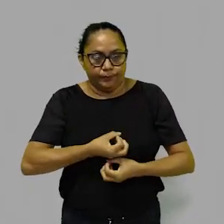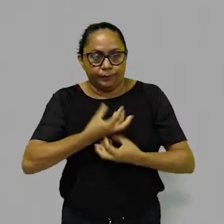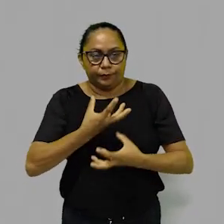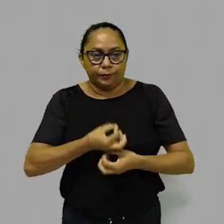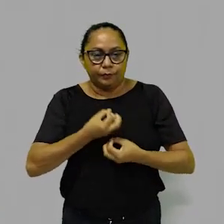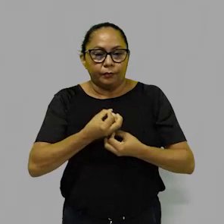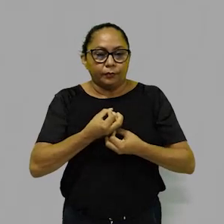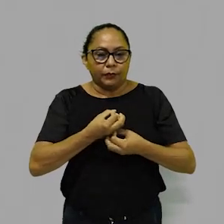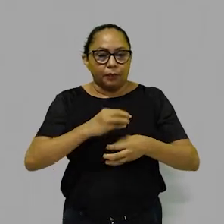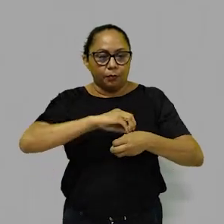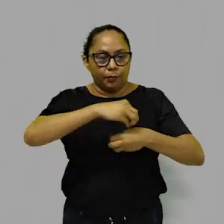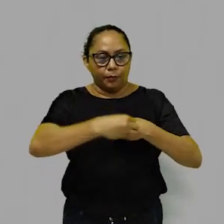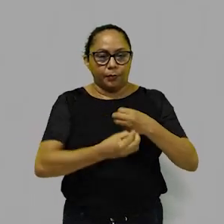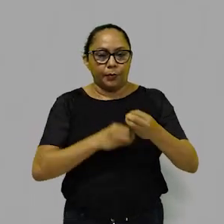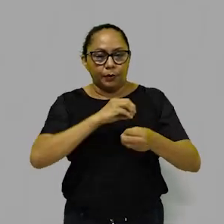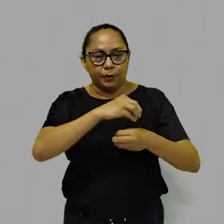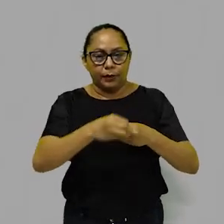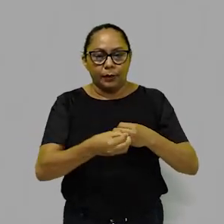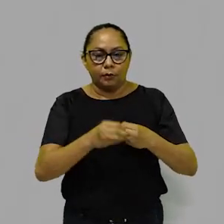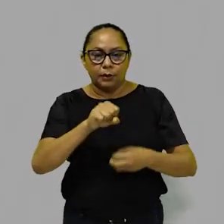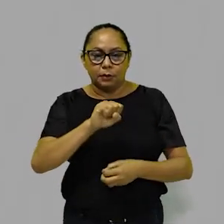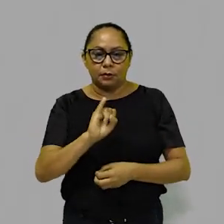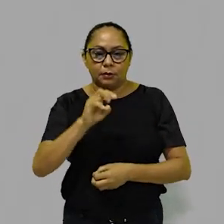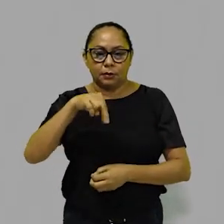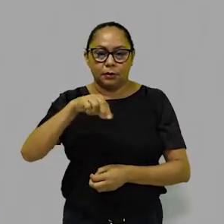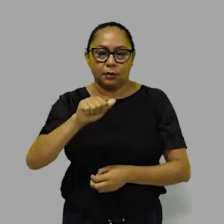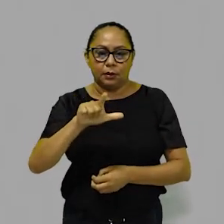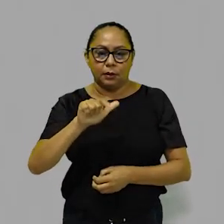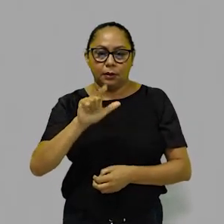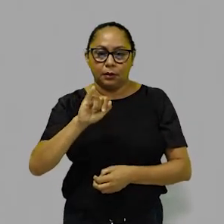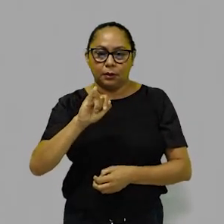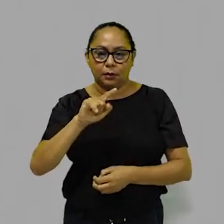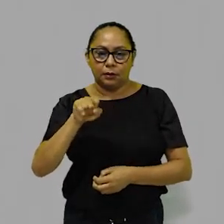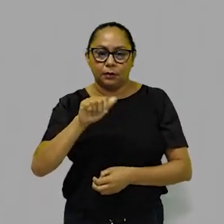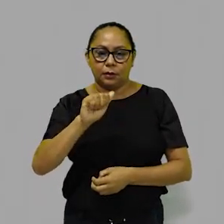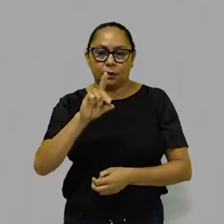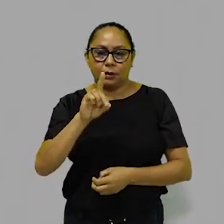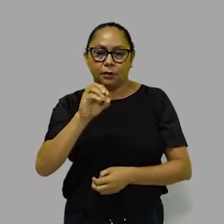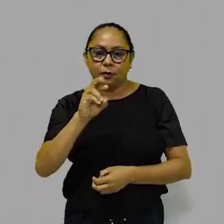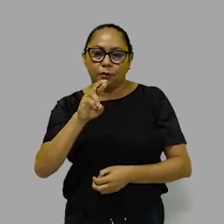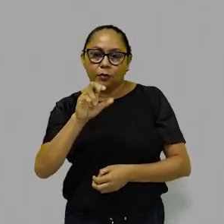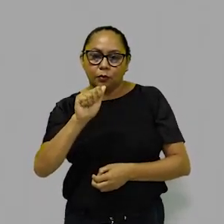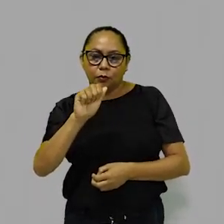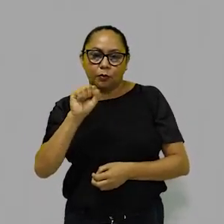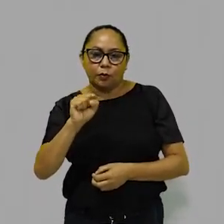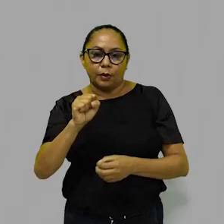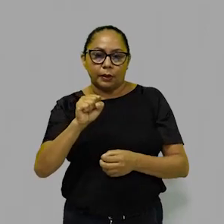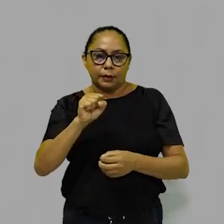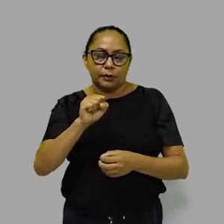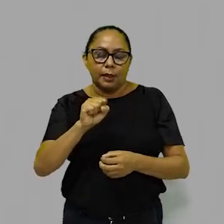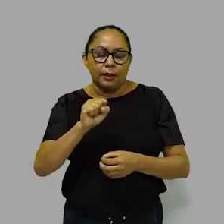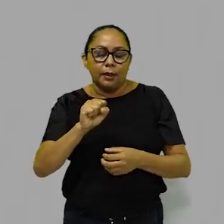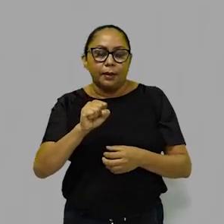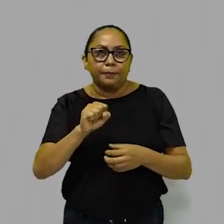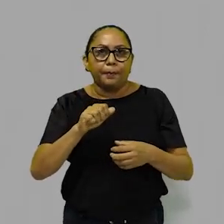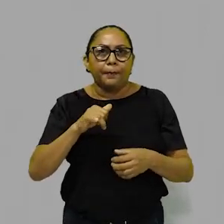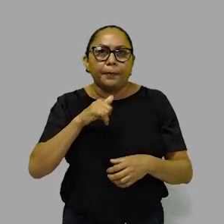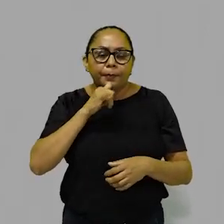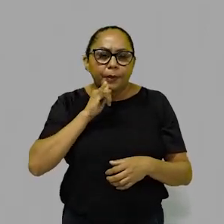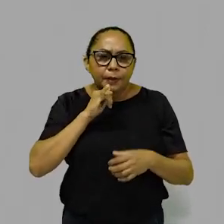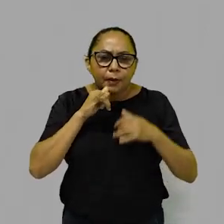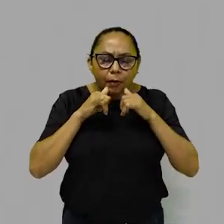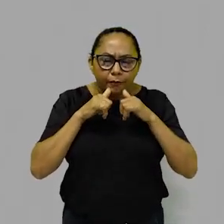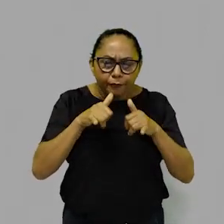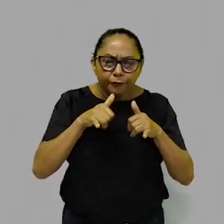de moléculas sinalizadoras, né? É como se fosse um alarme mesmo. Elas sinalizam, fazem